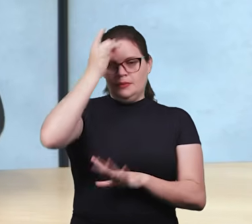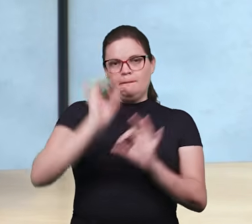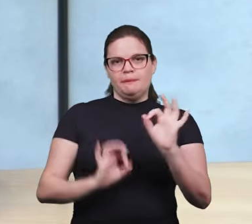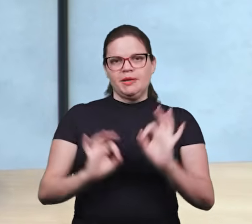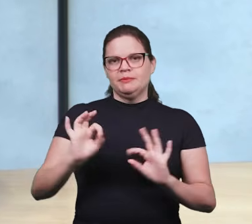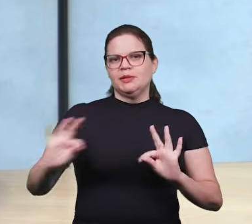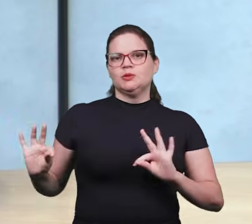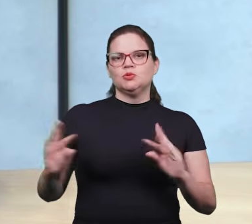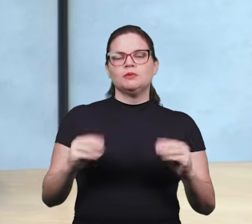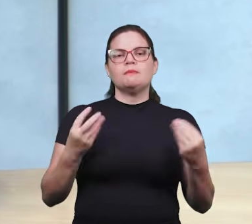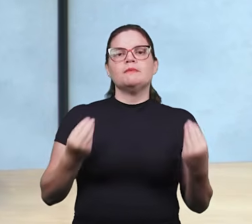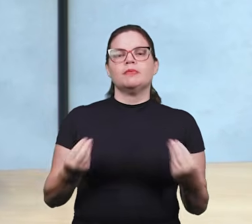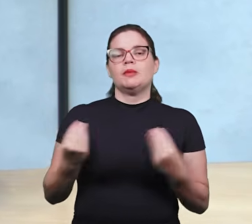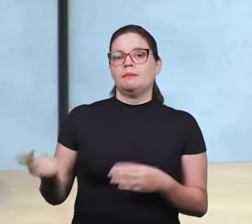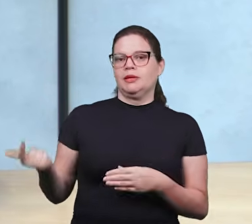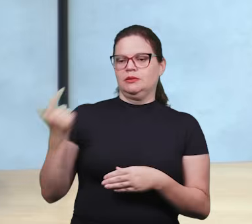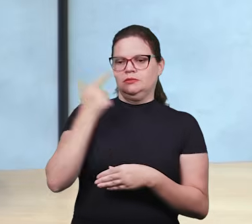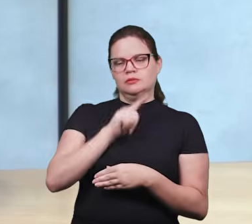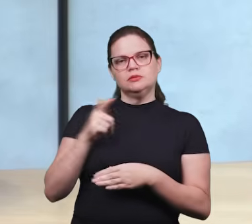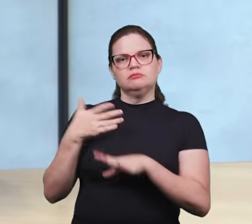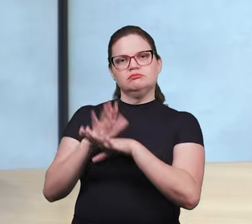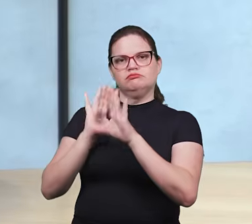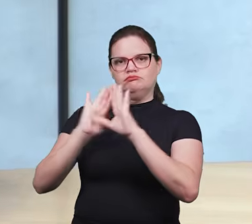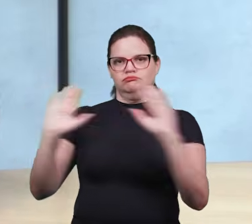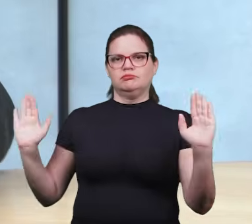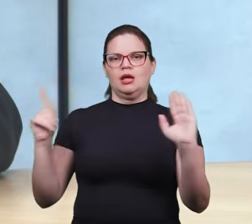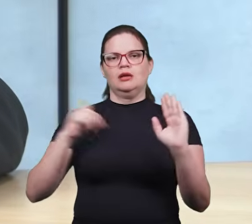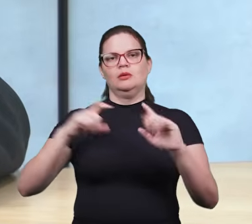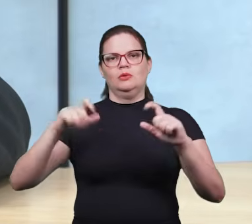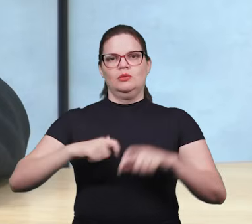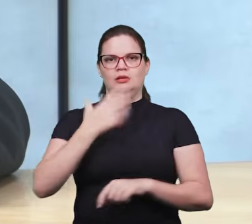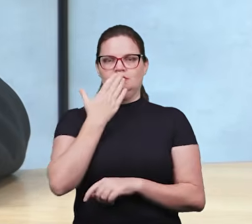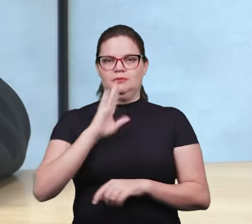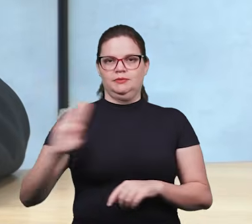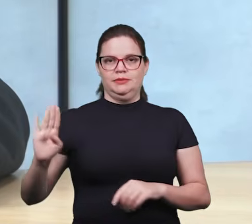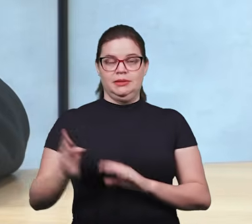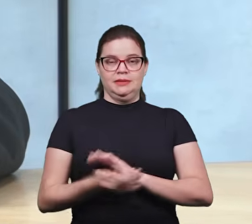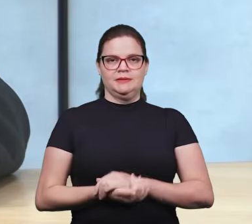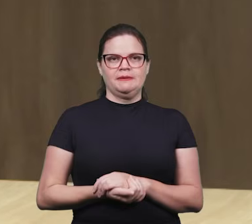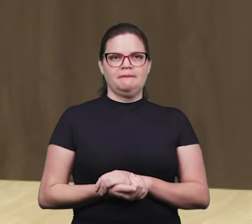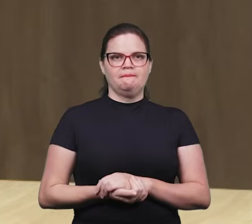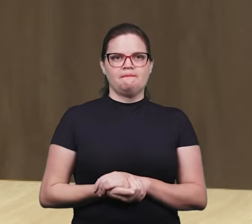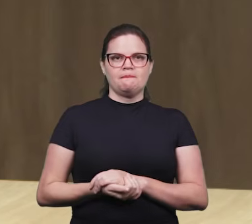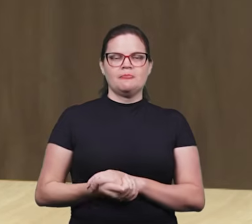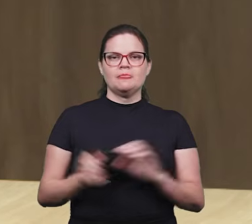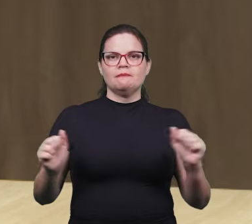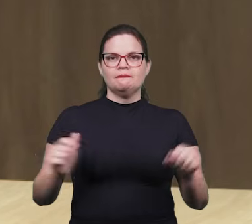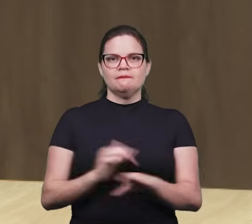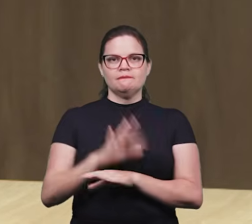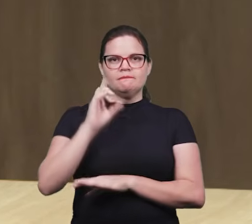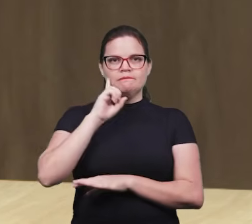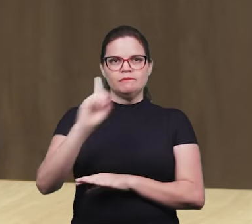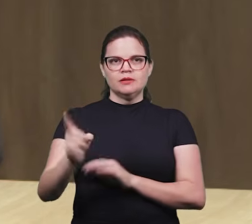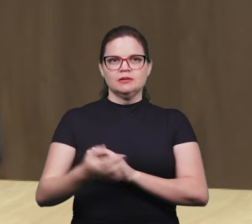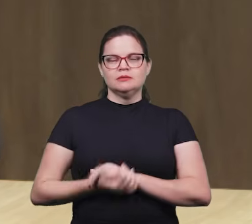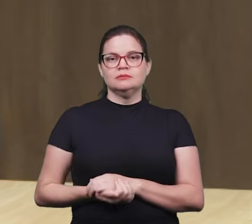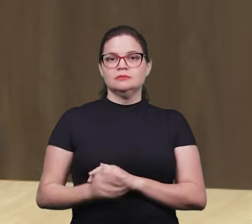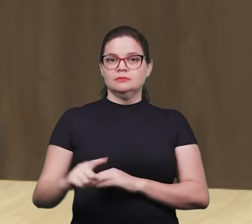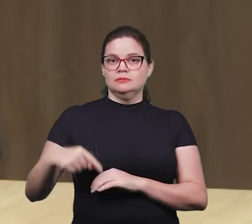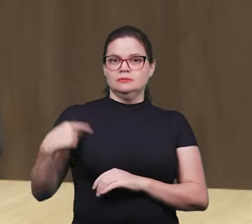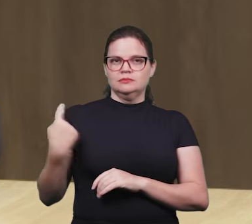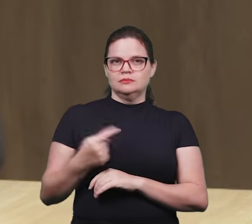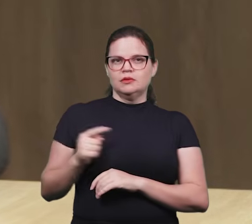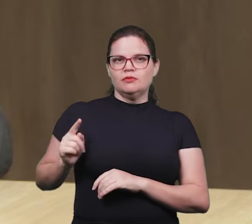igreja para entrar na eternidade, para entrar na Terra Prometida. Glória a Deus. E dando